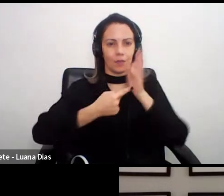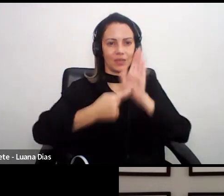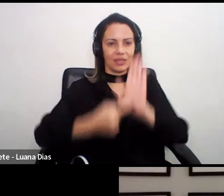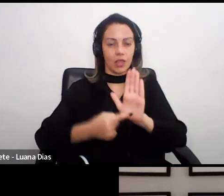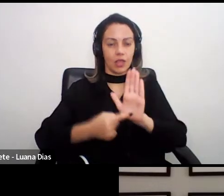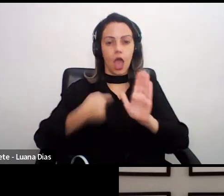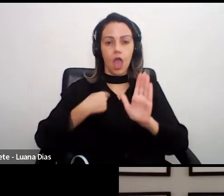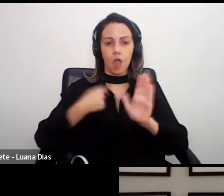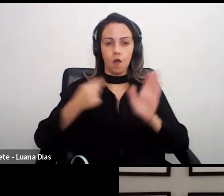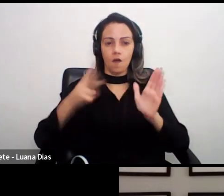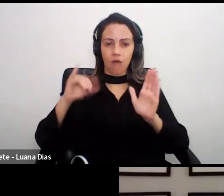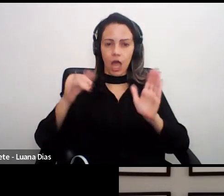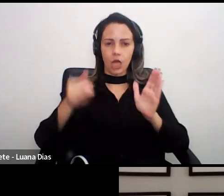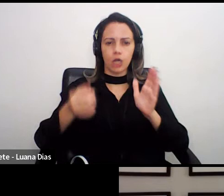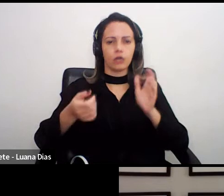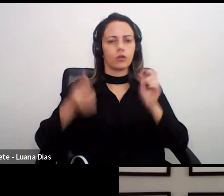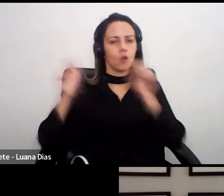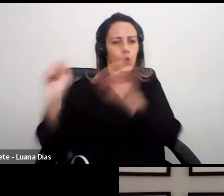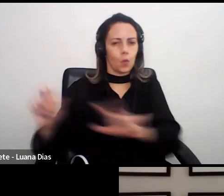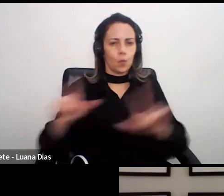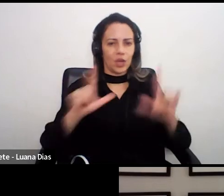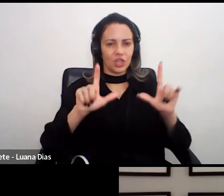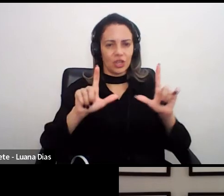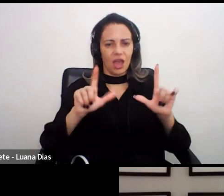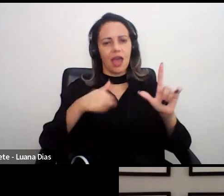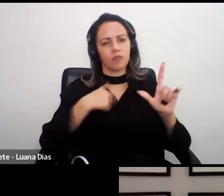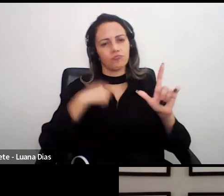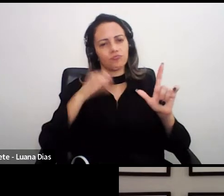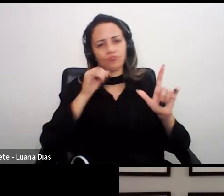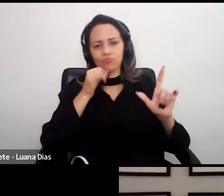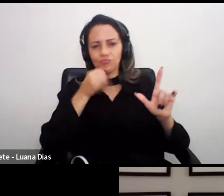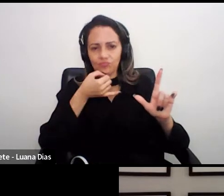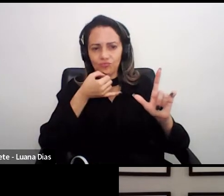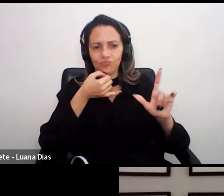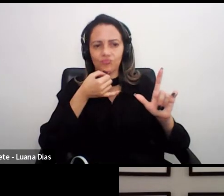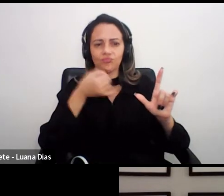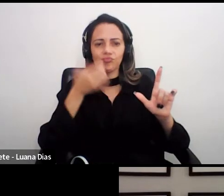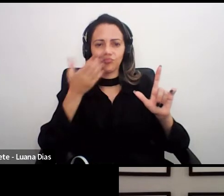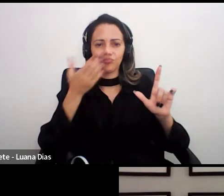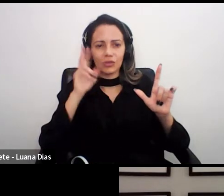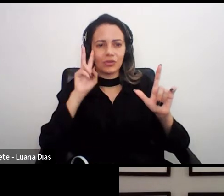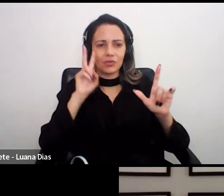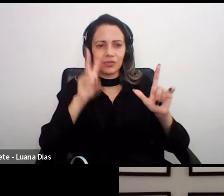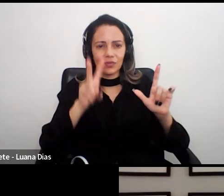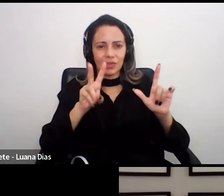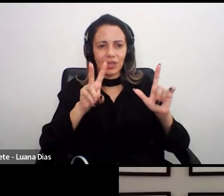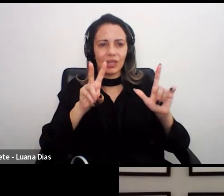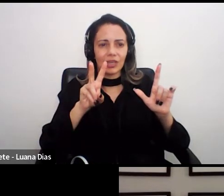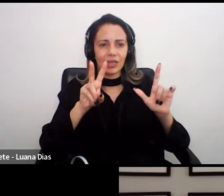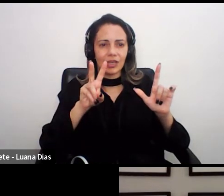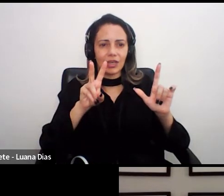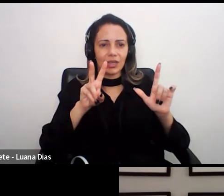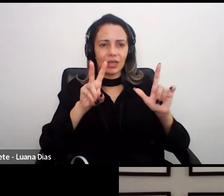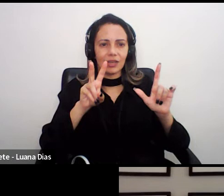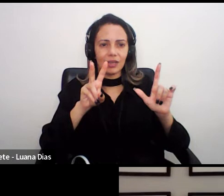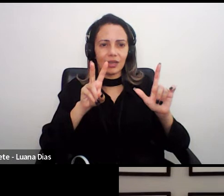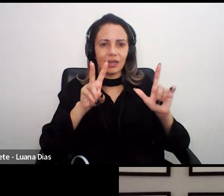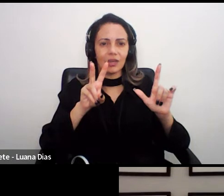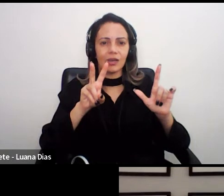vou compartilhar a tela. Eu sinto muito quem está vendo, né, online, quando a gente compartilha a tela, perde a